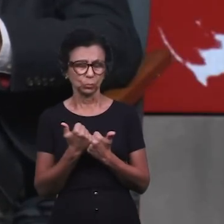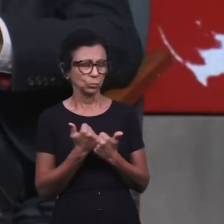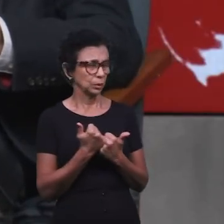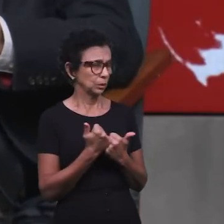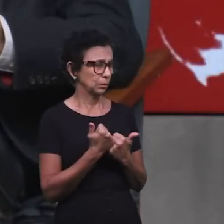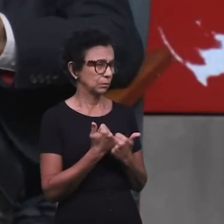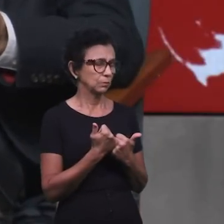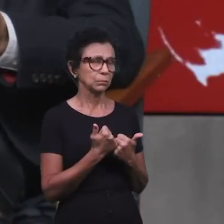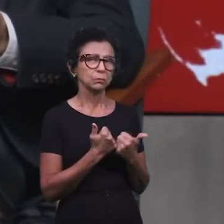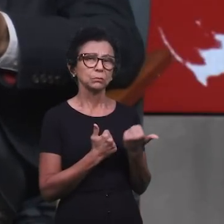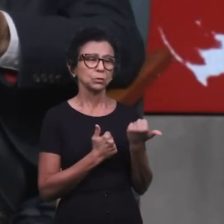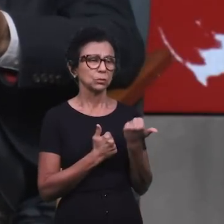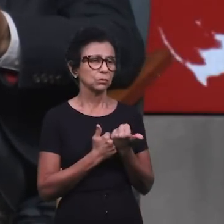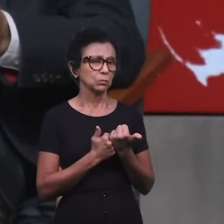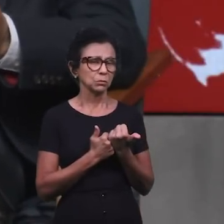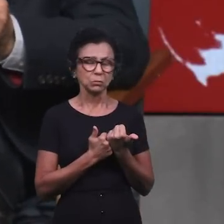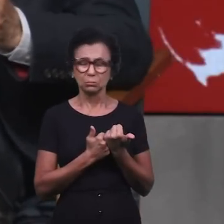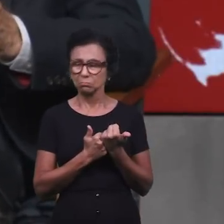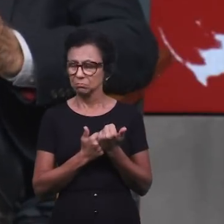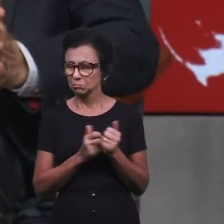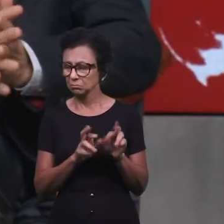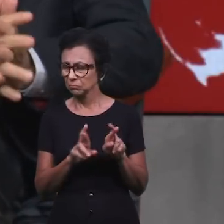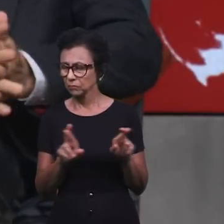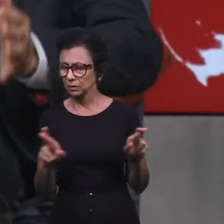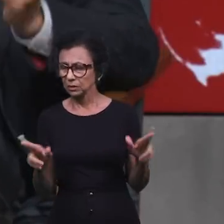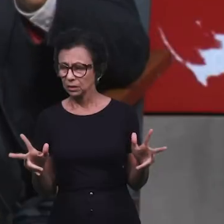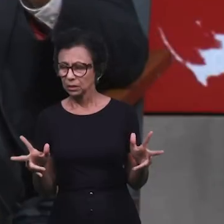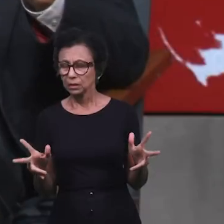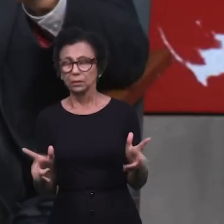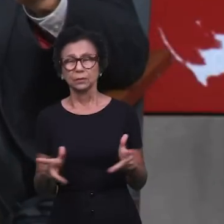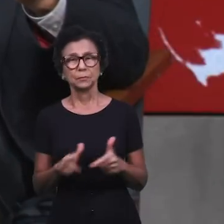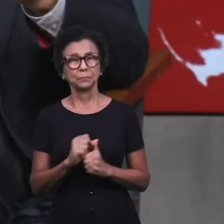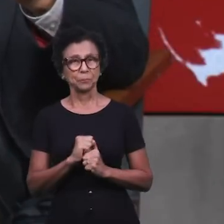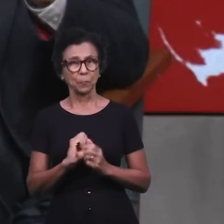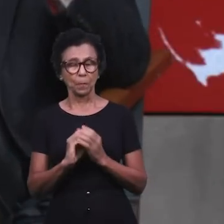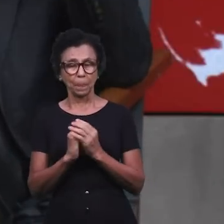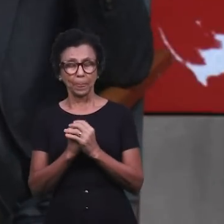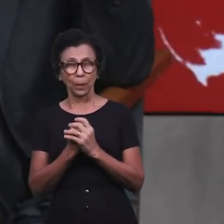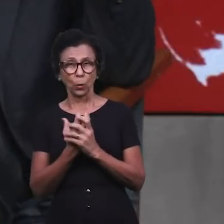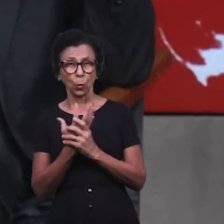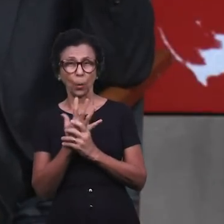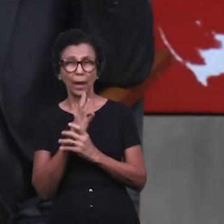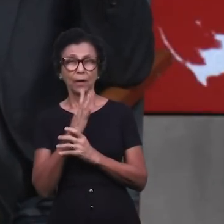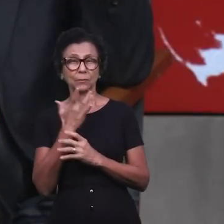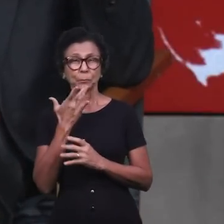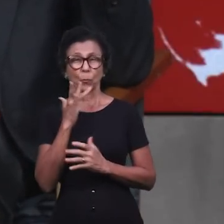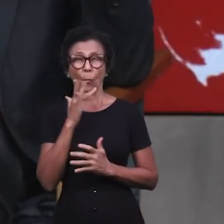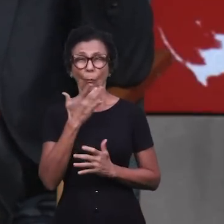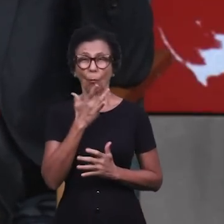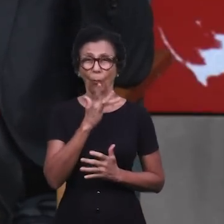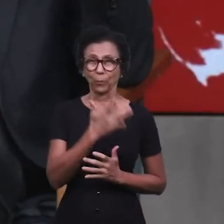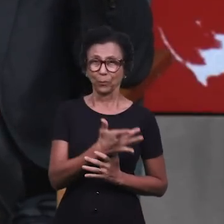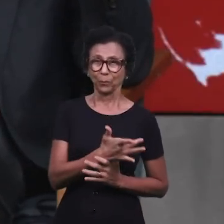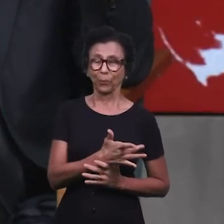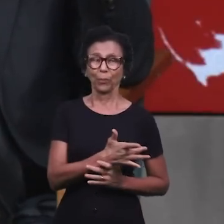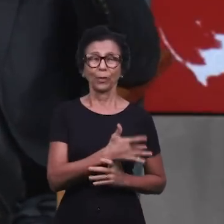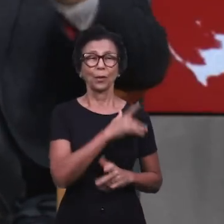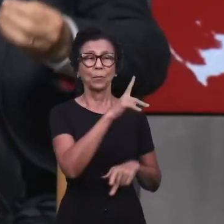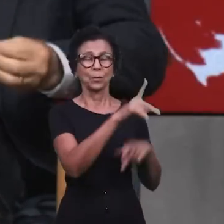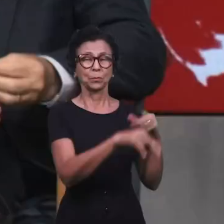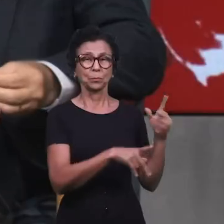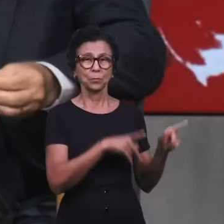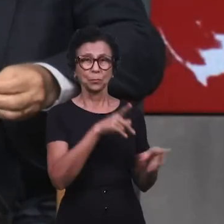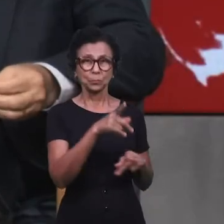ervas amargosas pelo vinho? Porque as ervas amargosas, para o povo, tinham um simbolismo